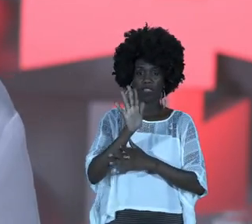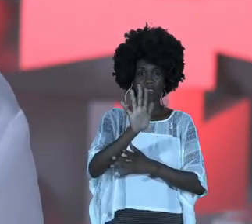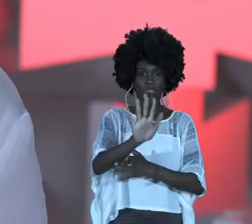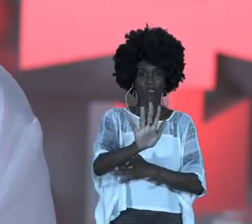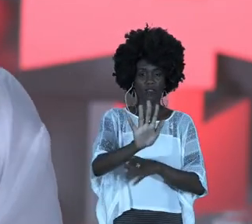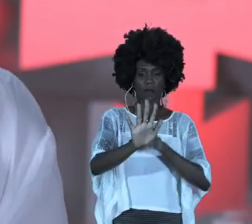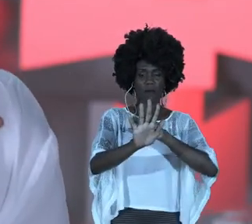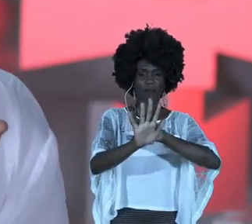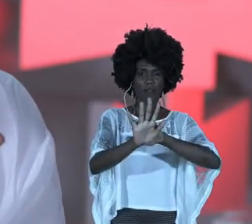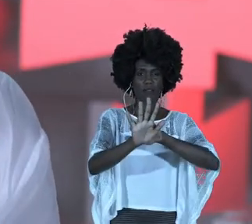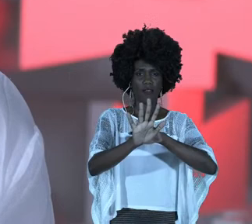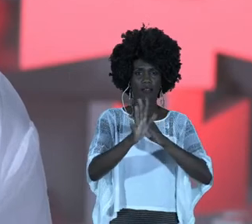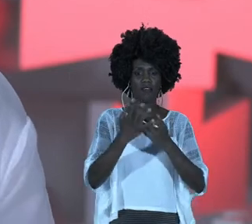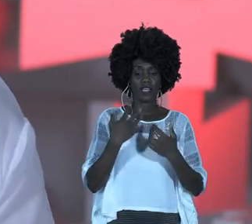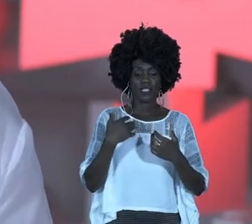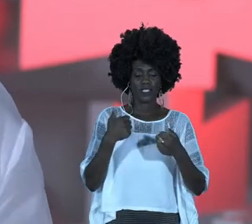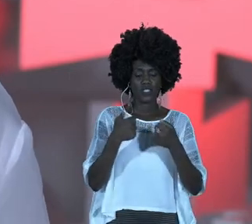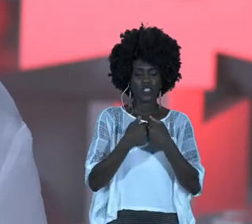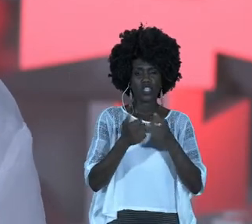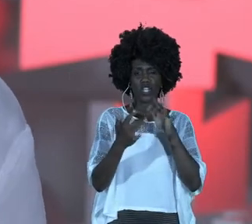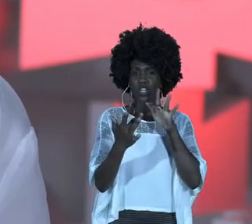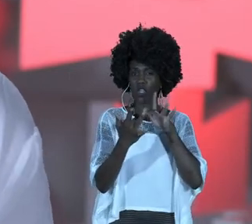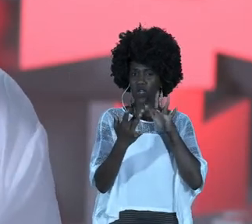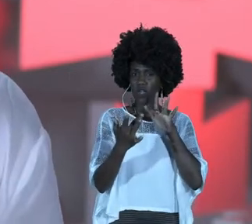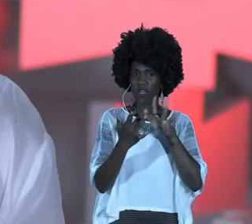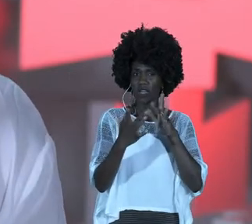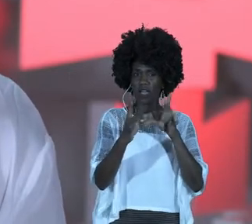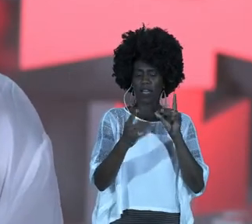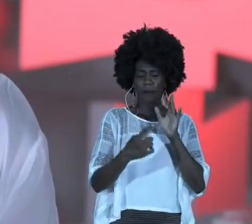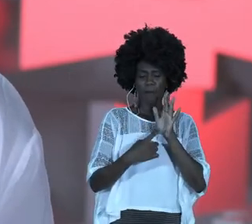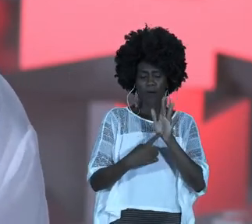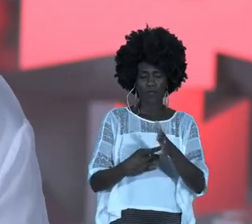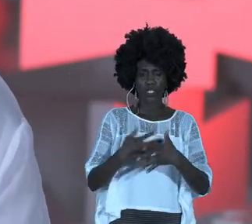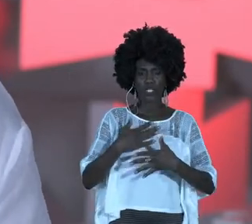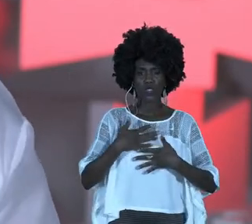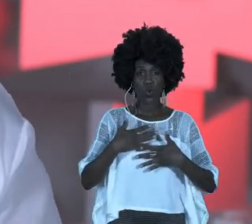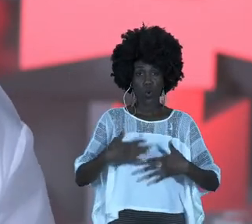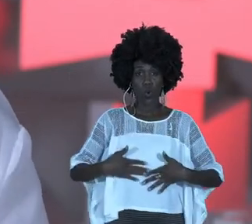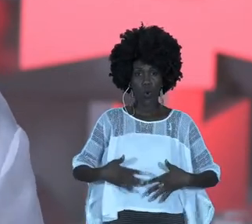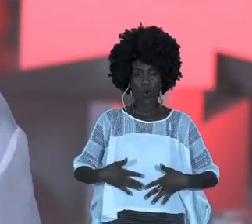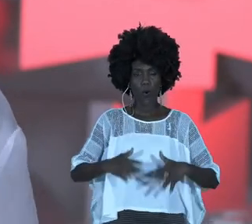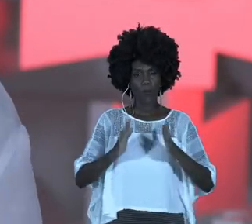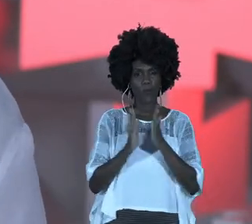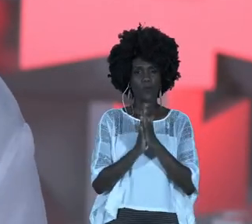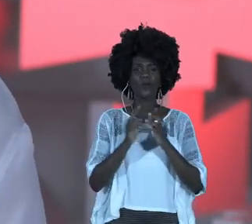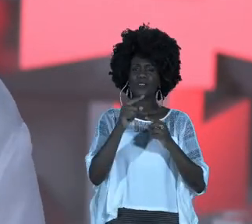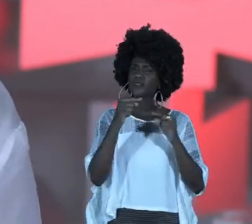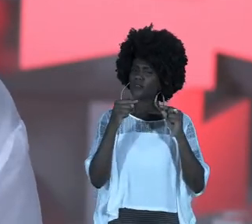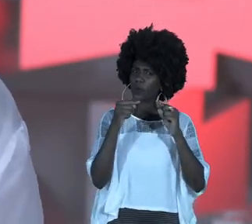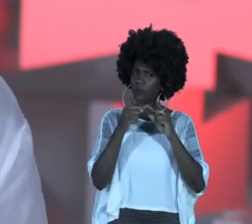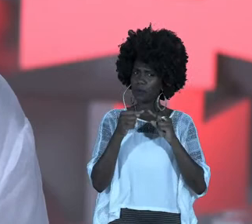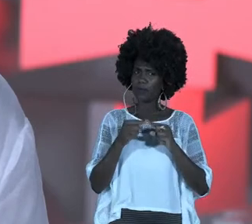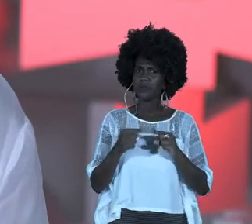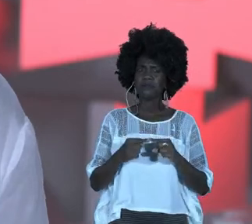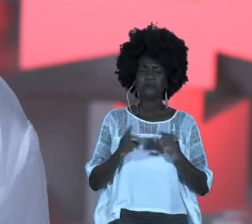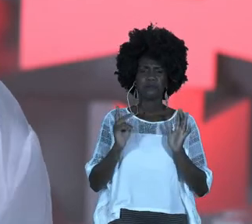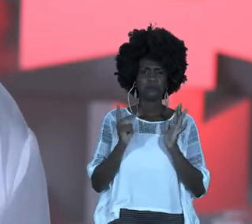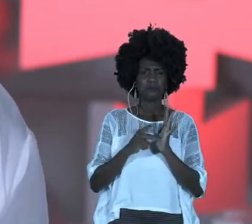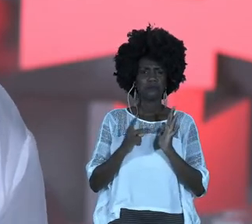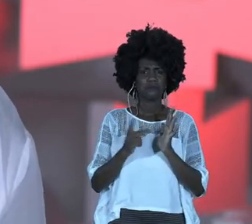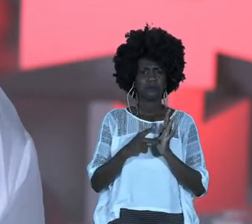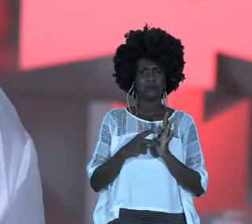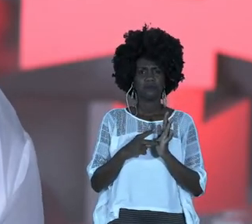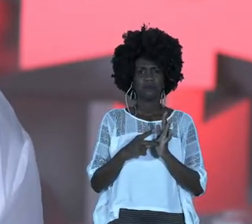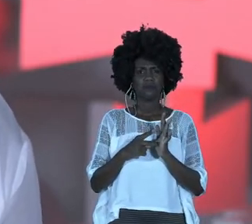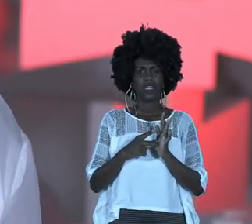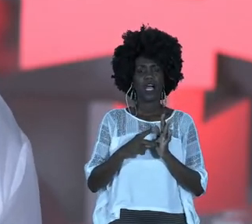se aproximar com o seu corpo, ele vai querer marcar parte de seu corpo lá. E isso tem uma